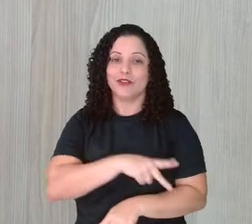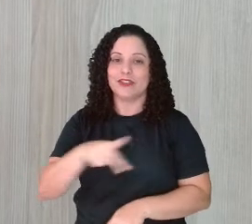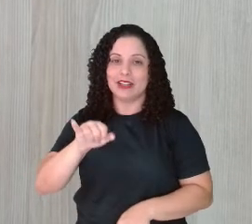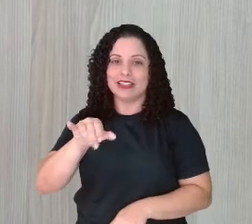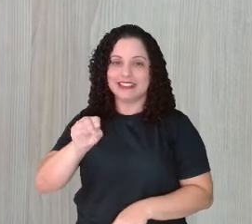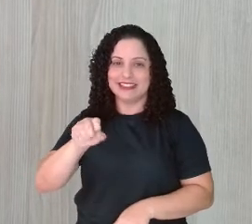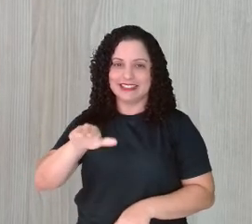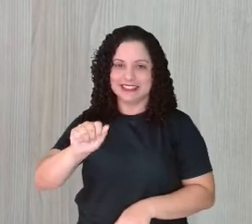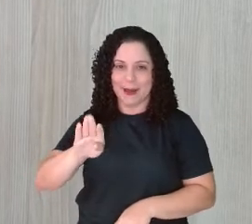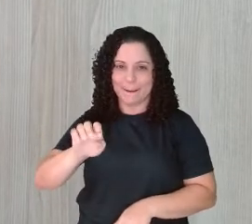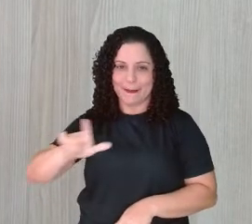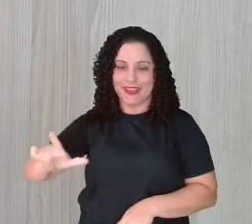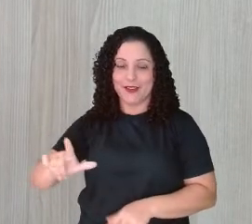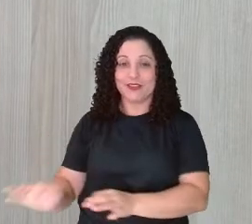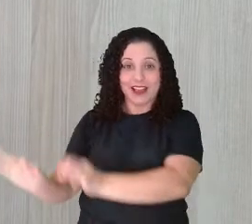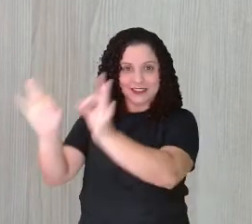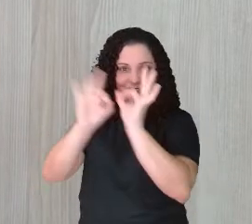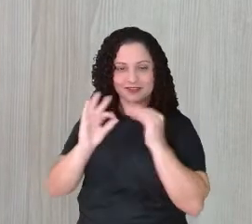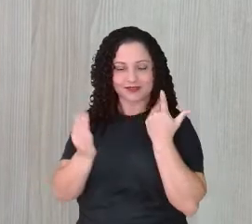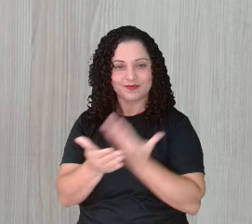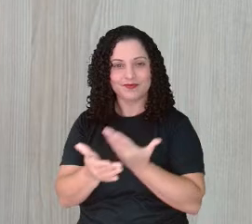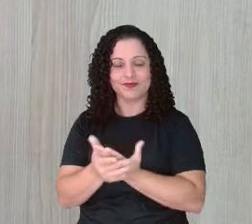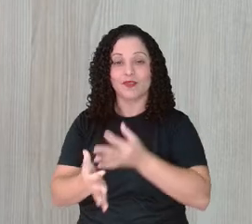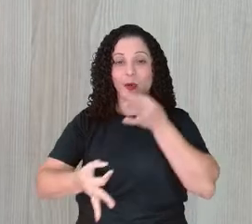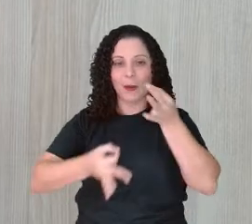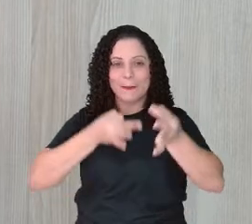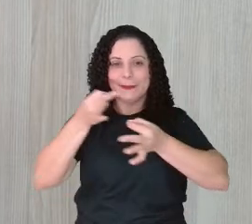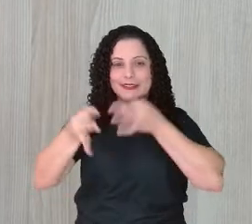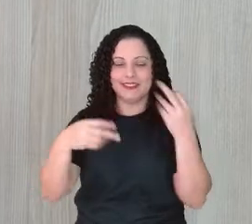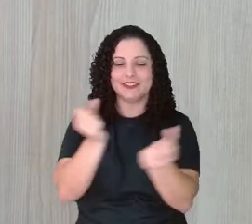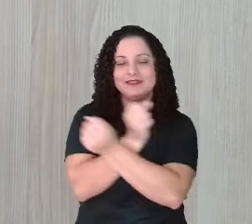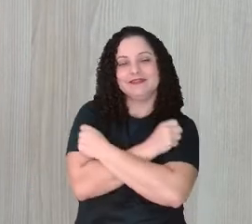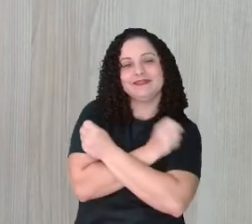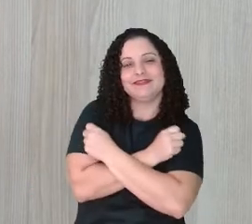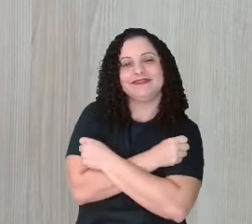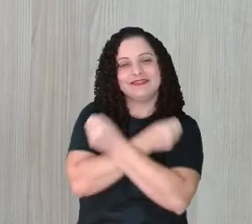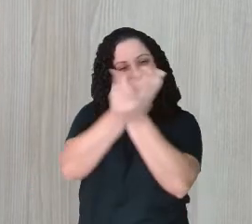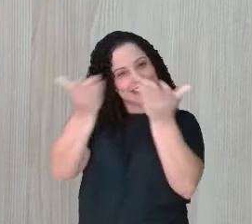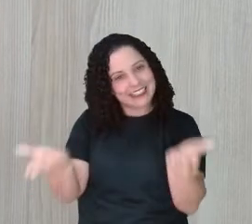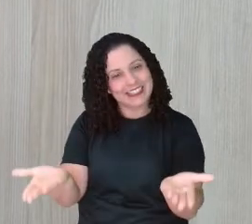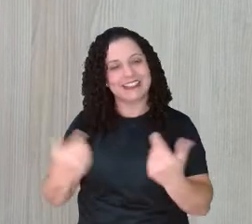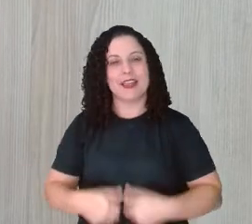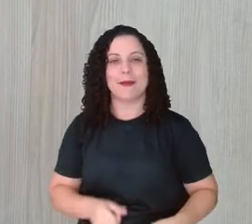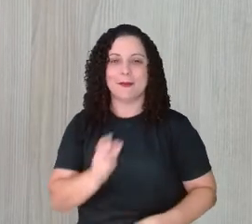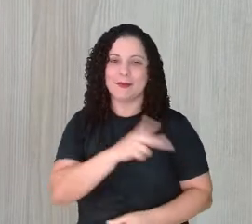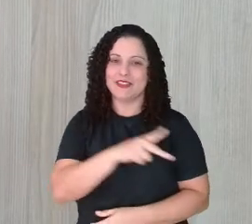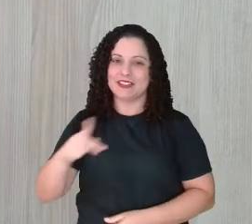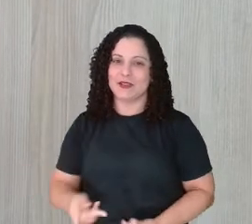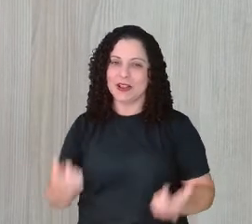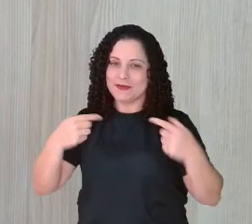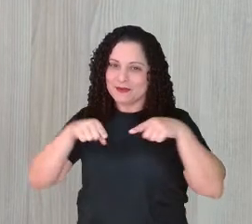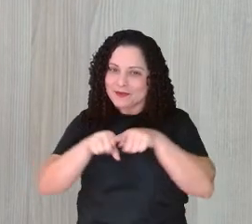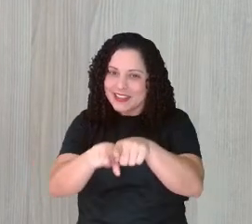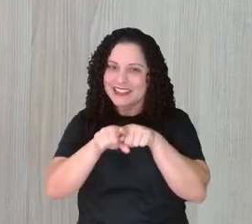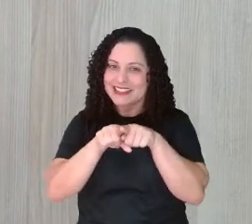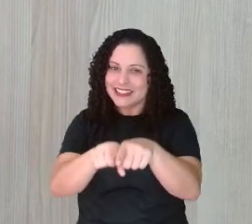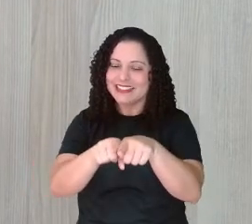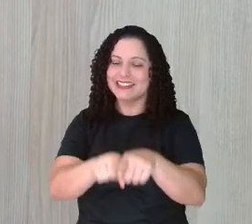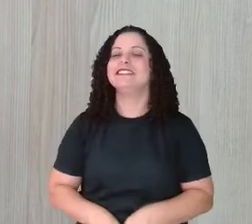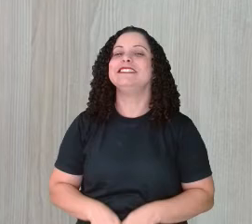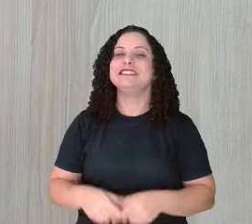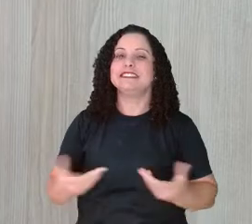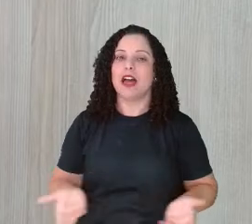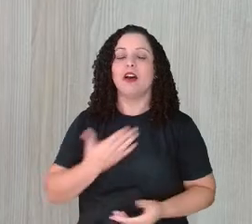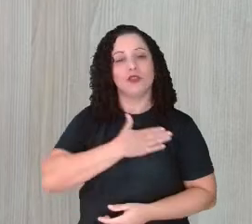aula. Professora Isabel. E ela fez Isabel. Um comentário aí, professora. Um grande abraço para você, minha parelha, né? Minha parceira. Isso. E ela está